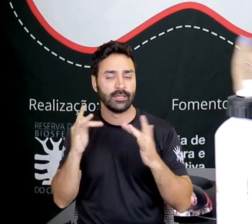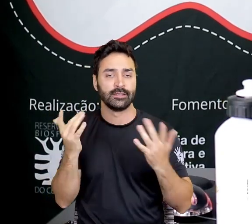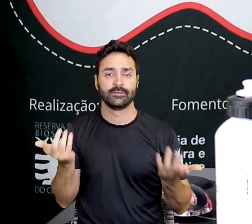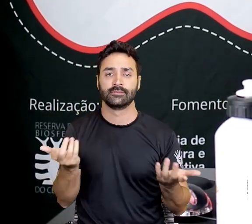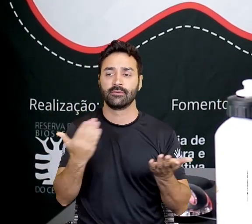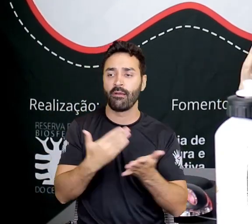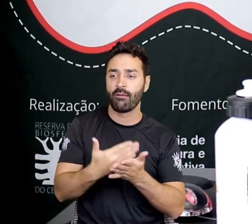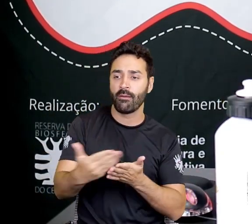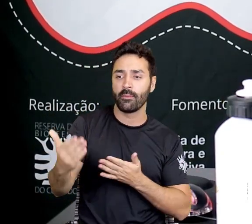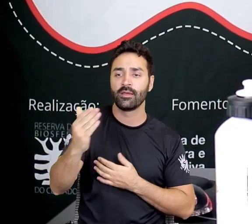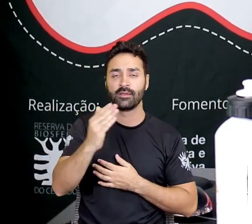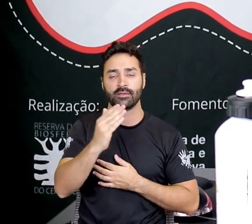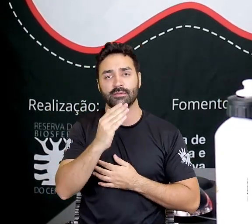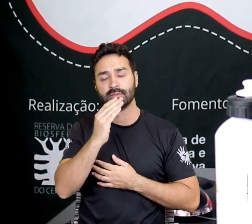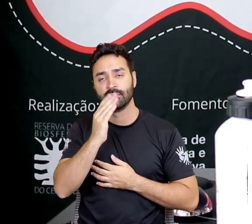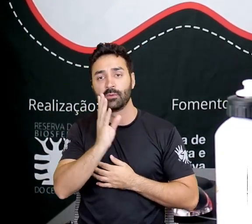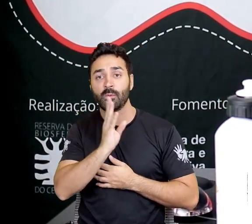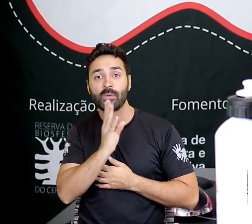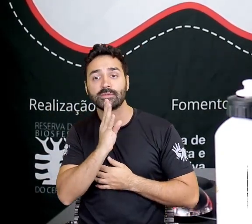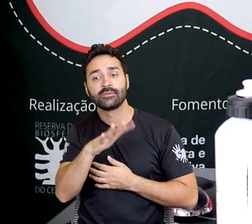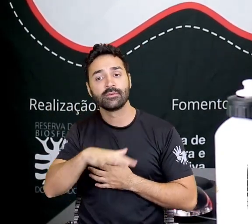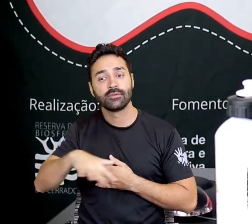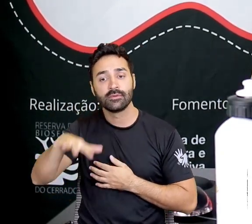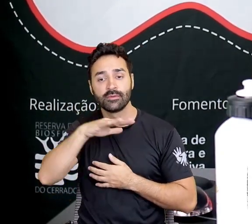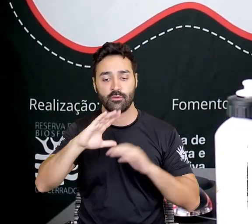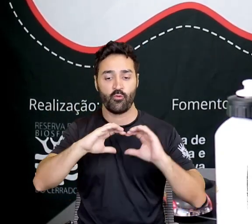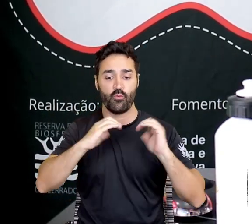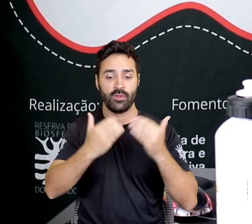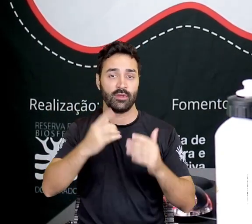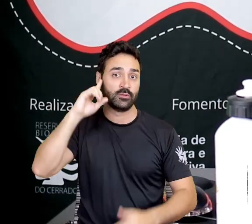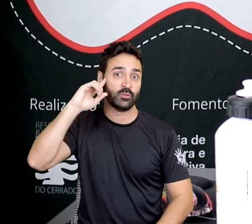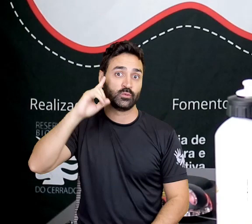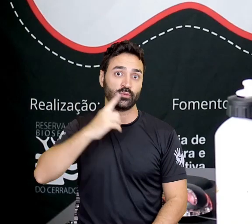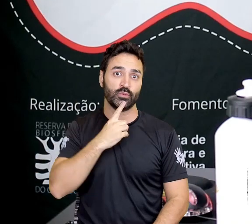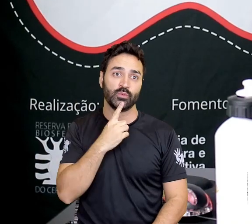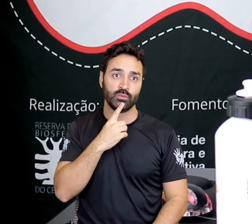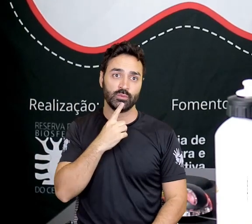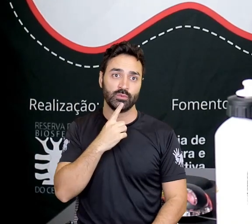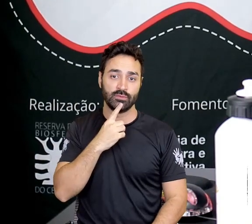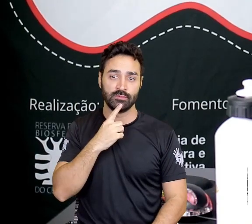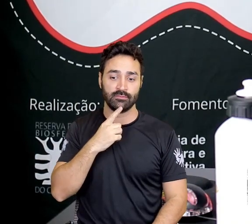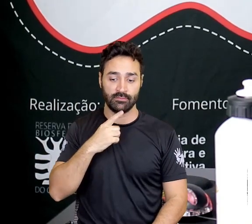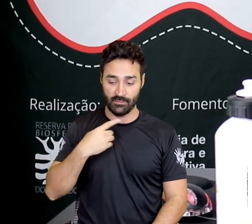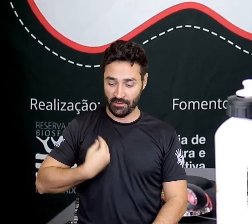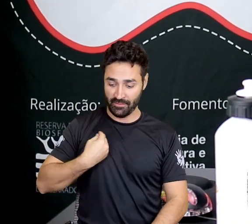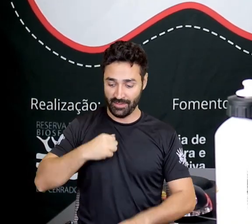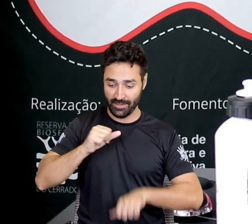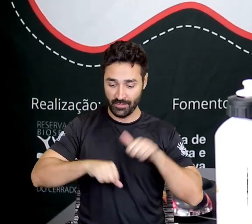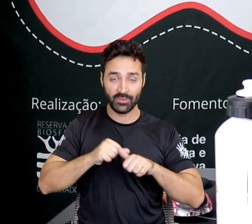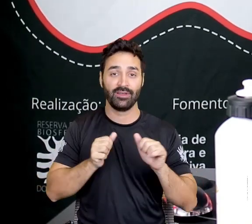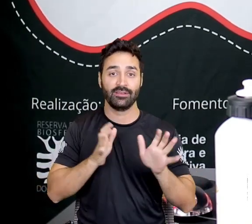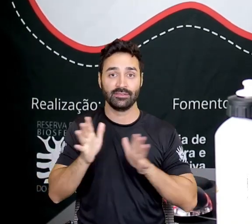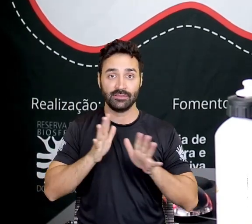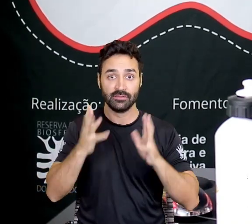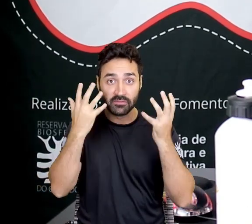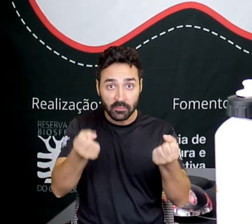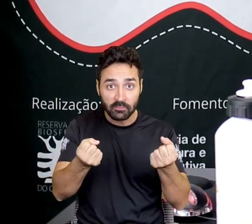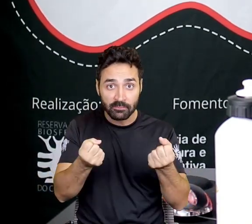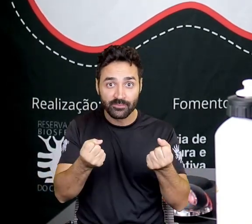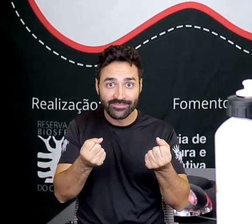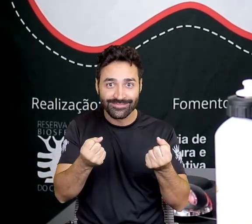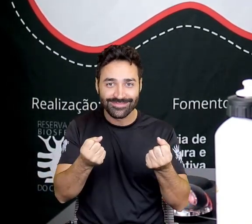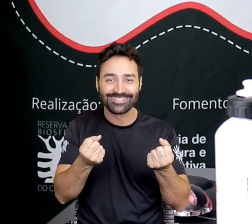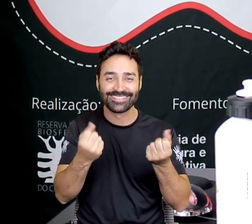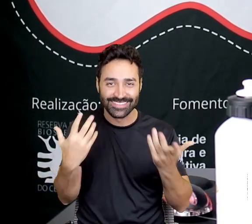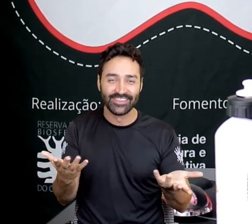a conhecer a comunidade surda para que a gente possa tornar a nossa vida mais acessível. Vamos fazer isso? Então, vamos